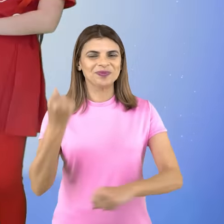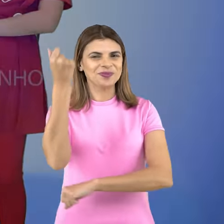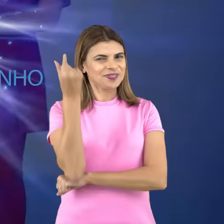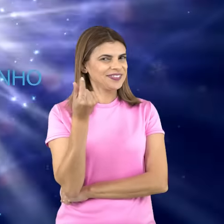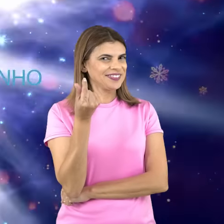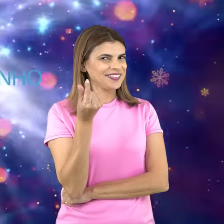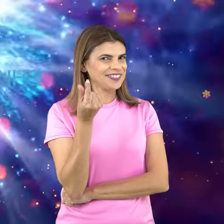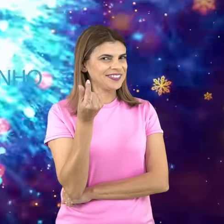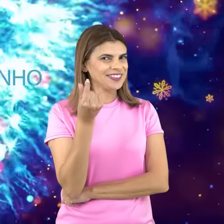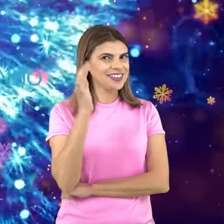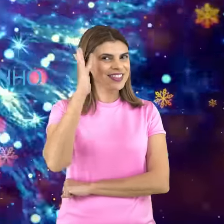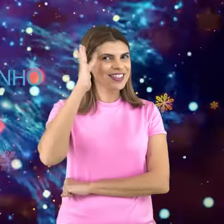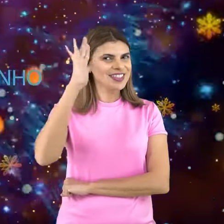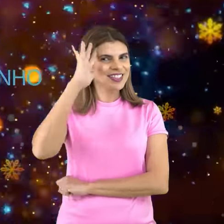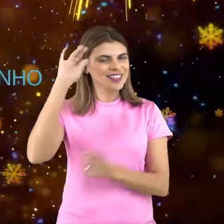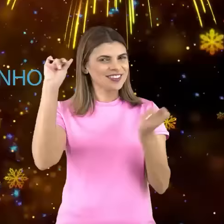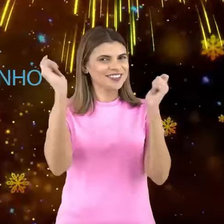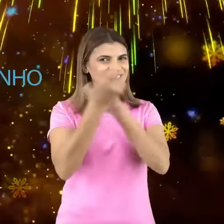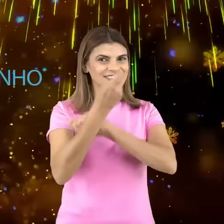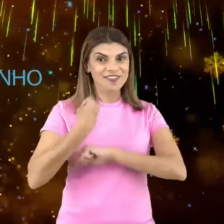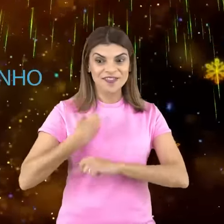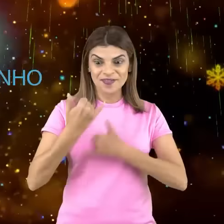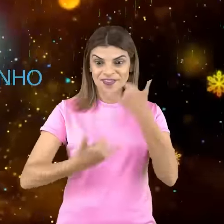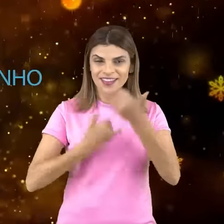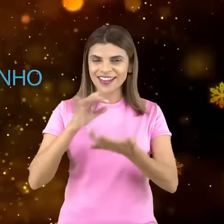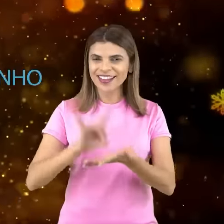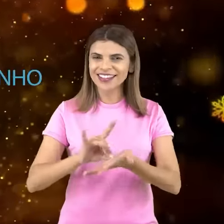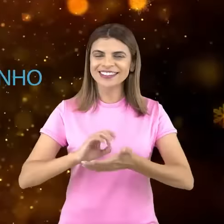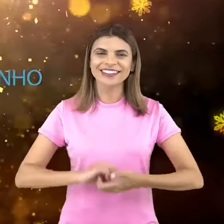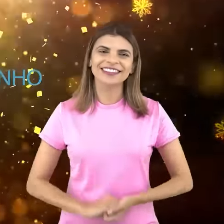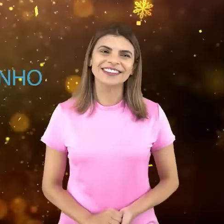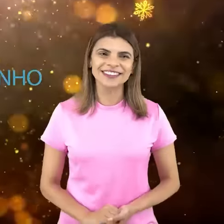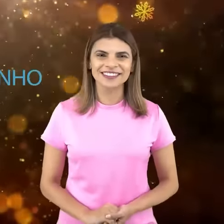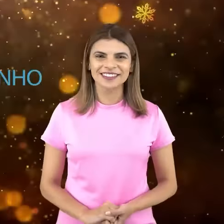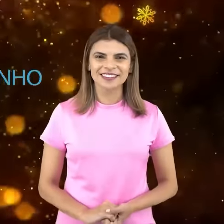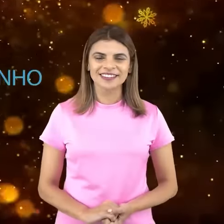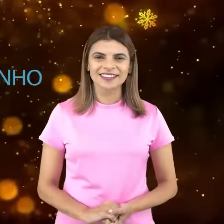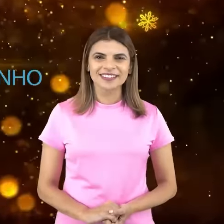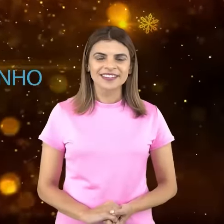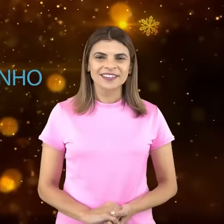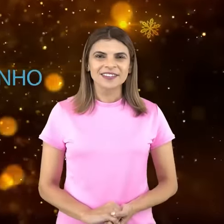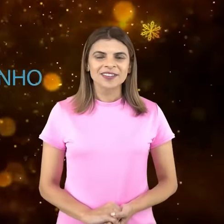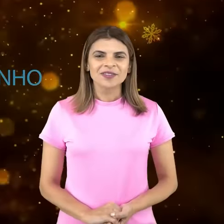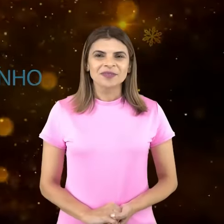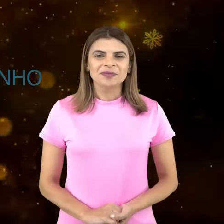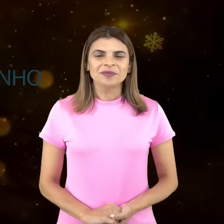Aqui você pode viver o seu sonho.